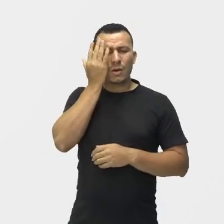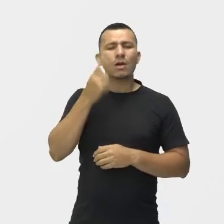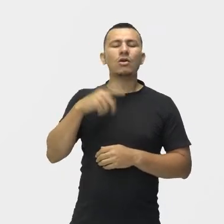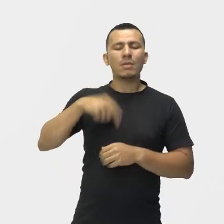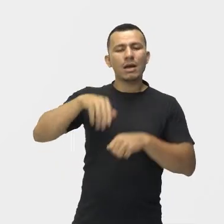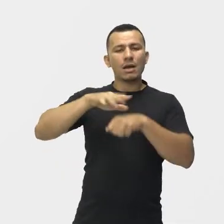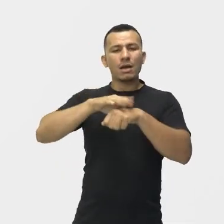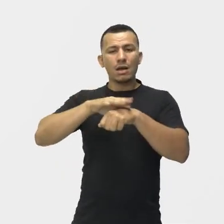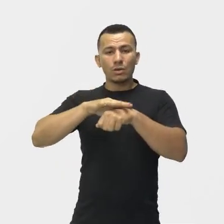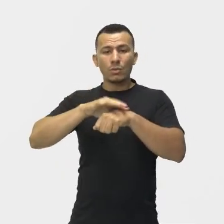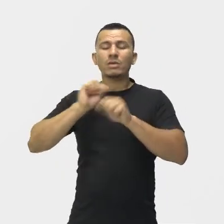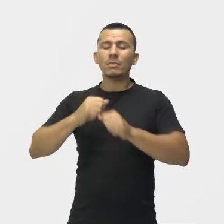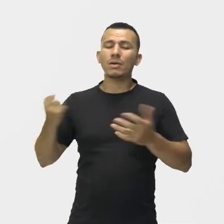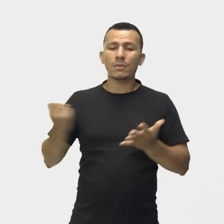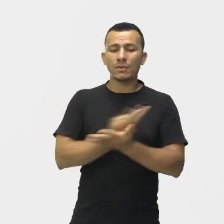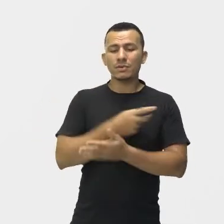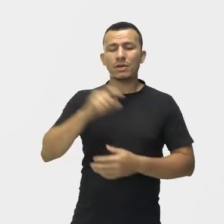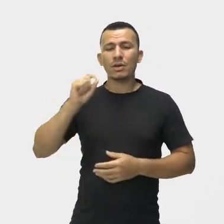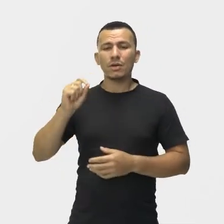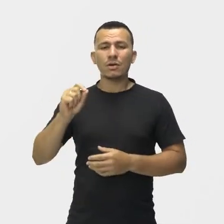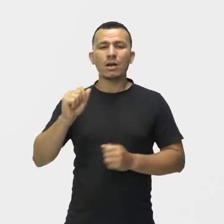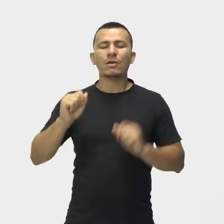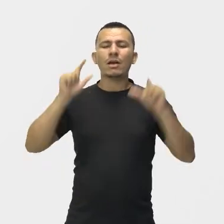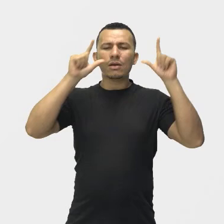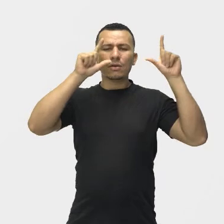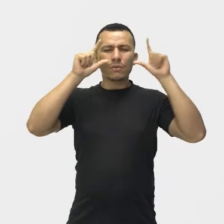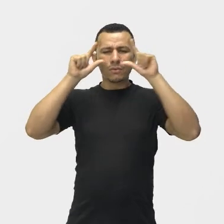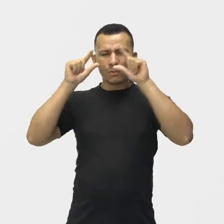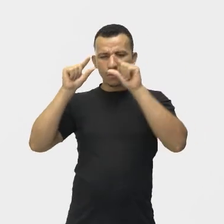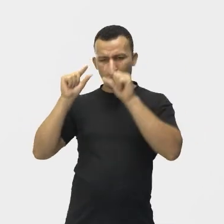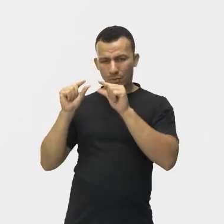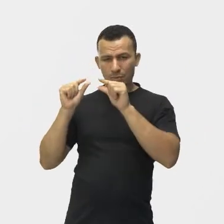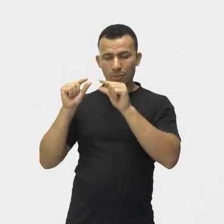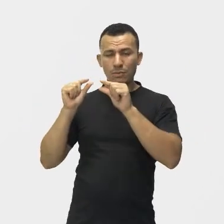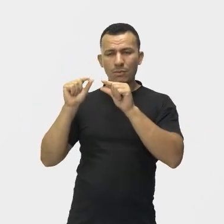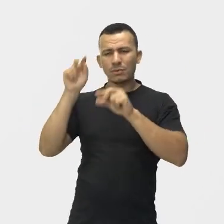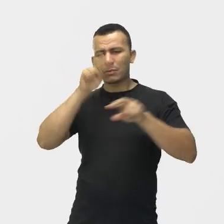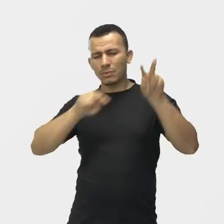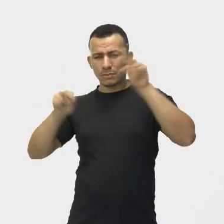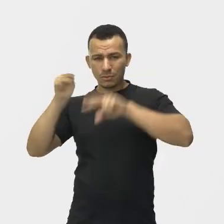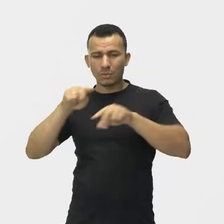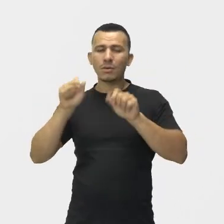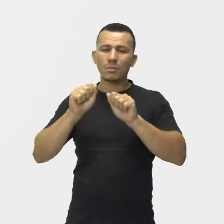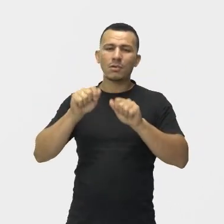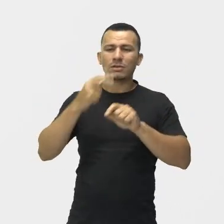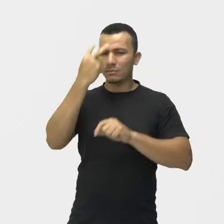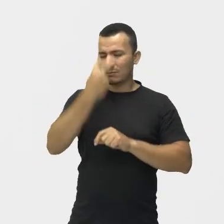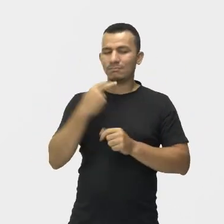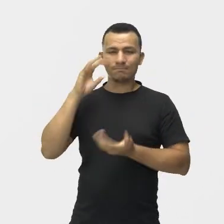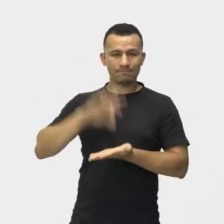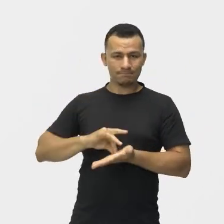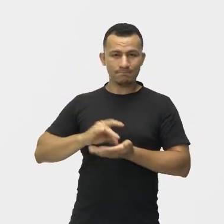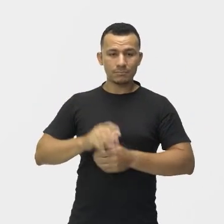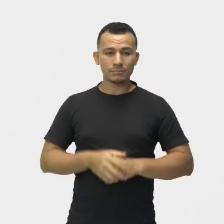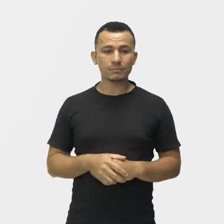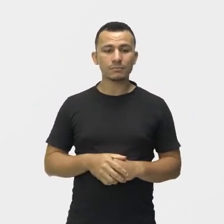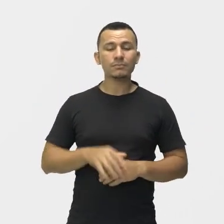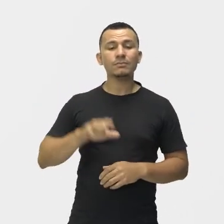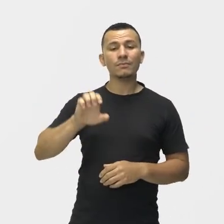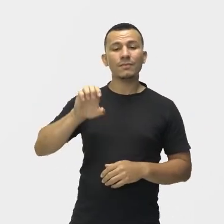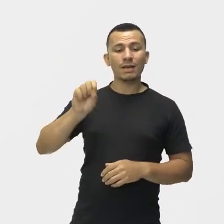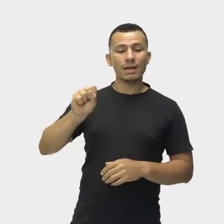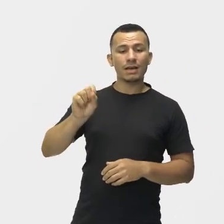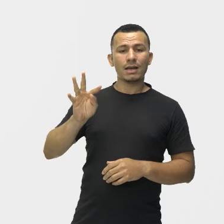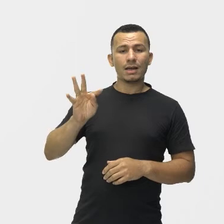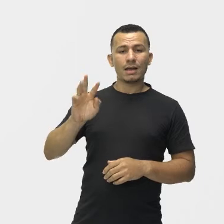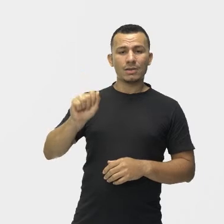pode ocasionar a diminuição da acuidade visual e pode levar à cegueira. Estrabismo,